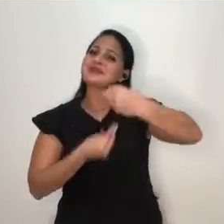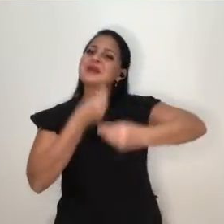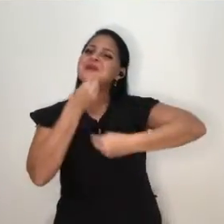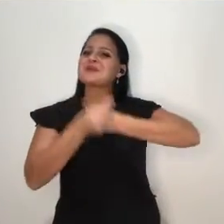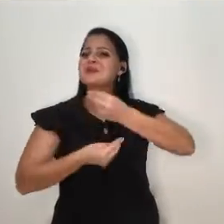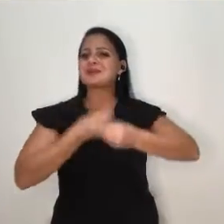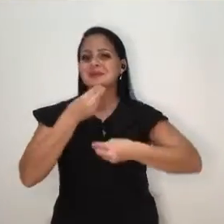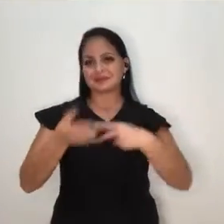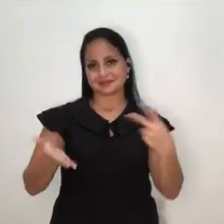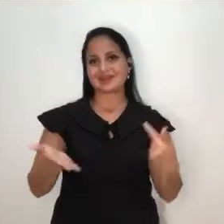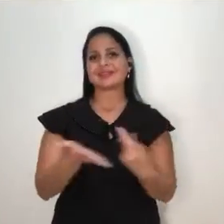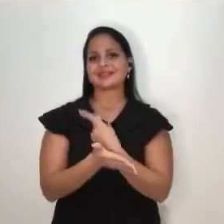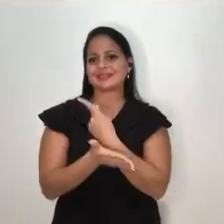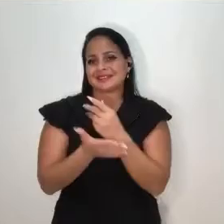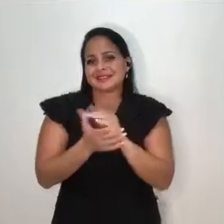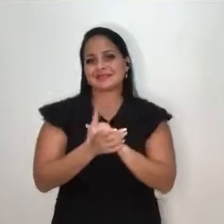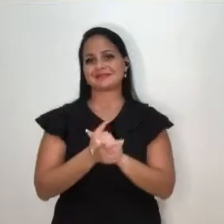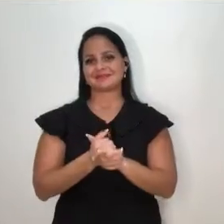foi e